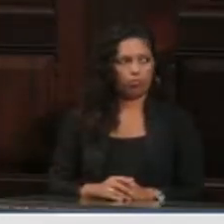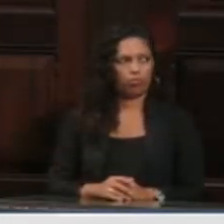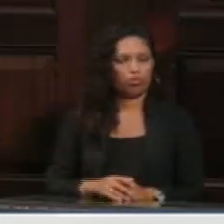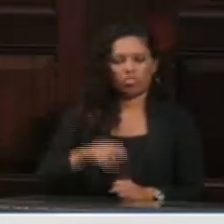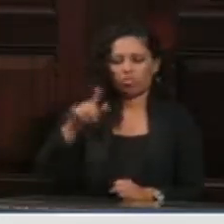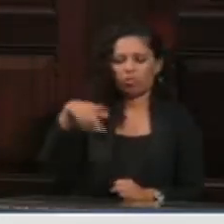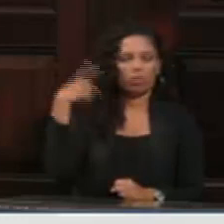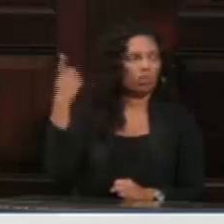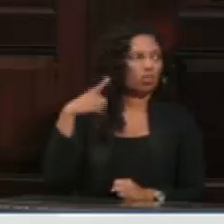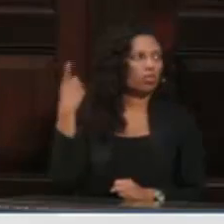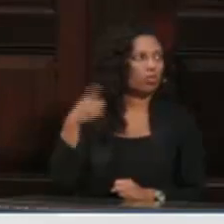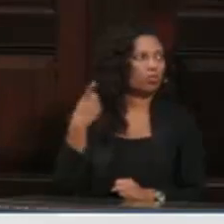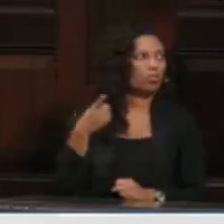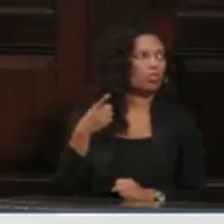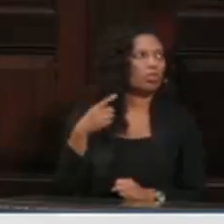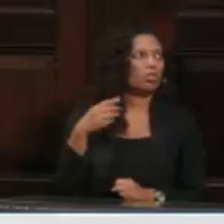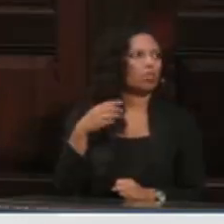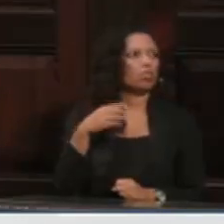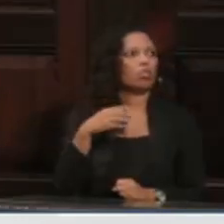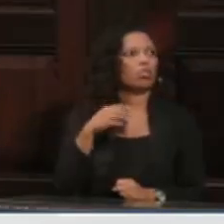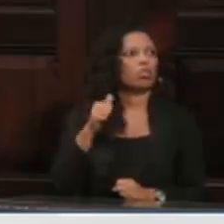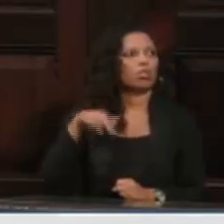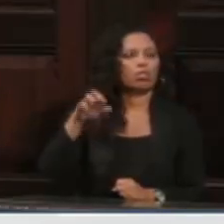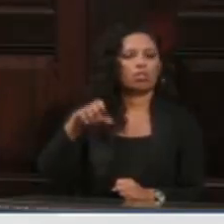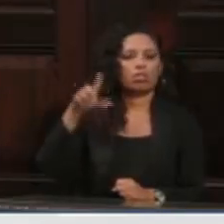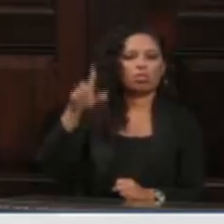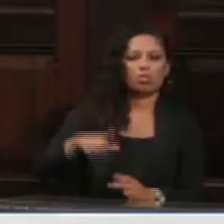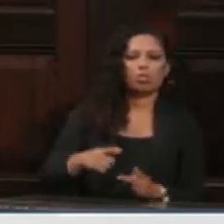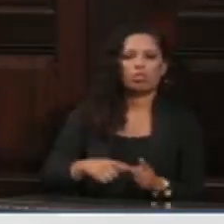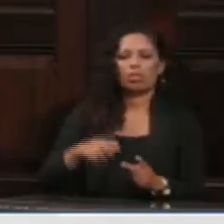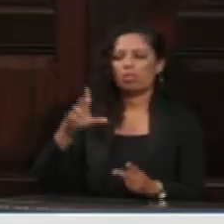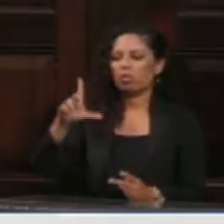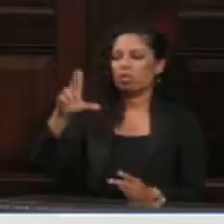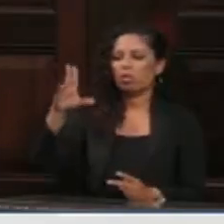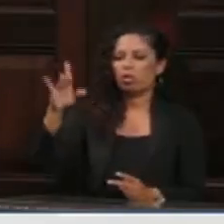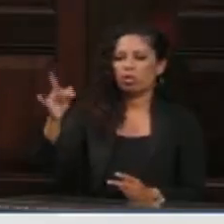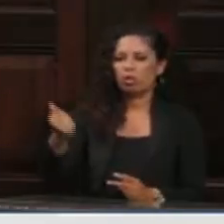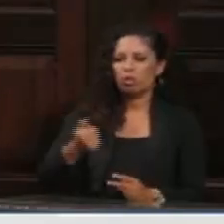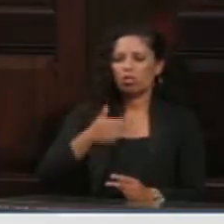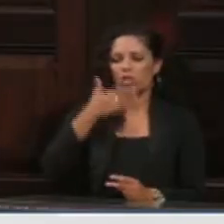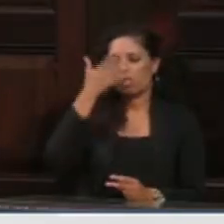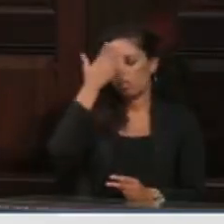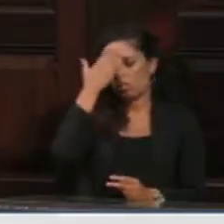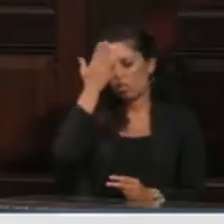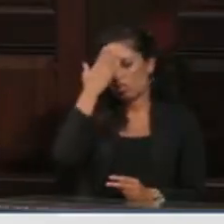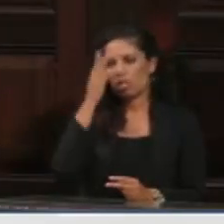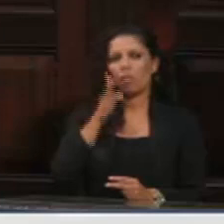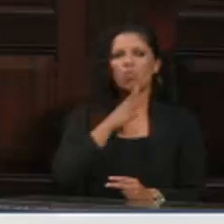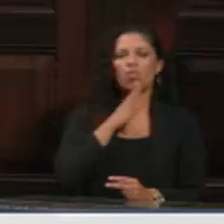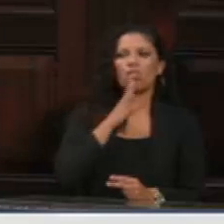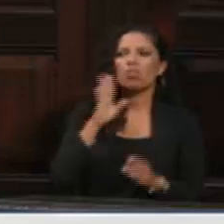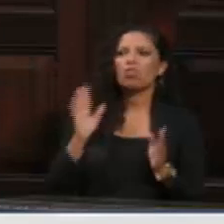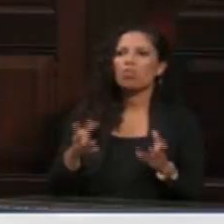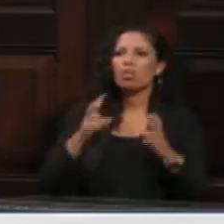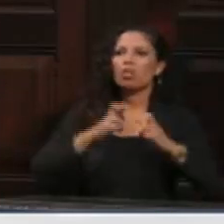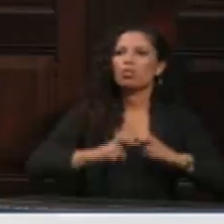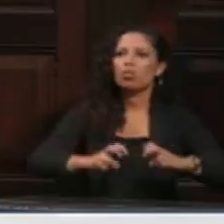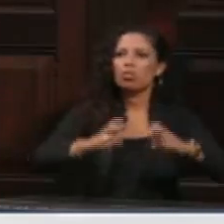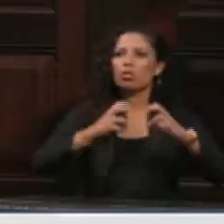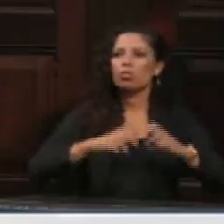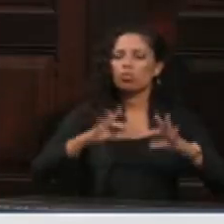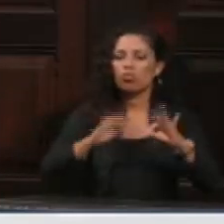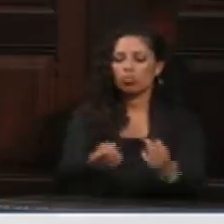nosso presidente conhece bem também as composições, estão em estado lastimável.